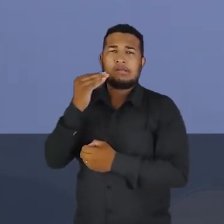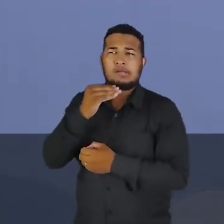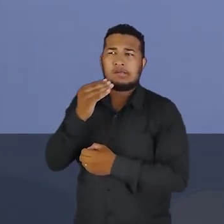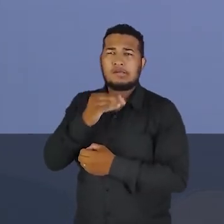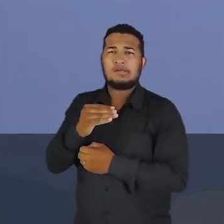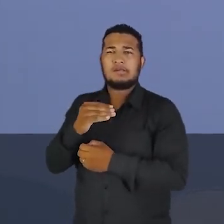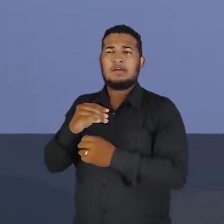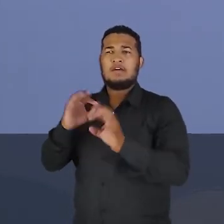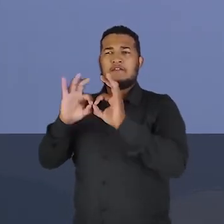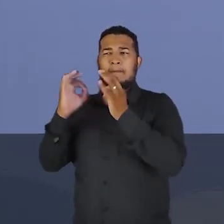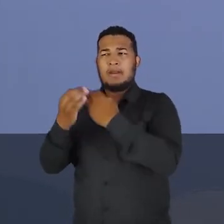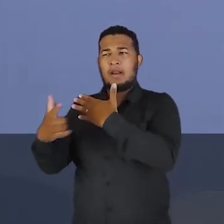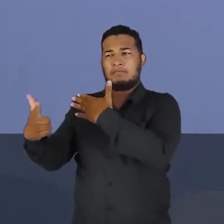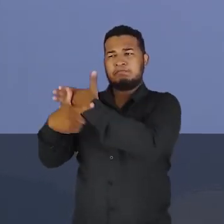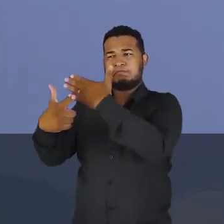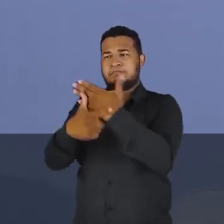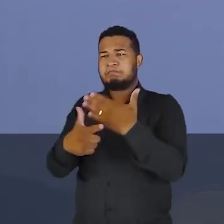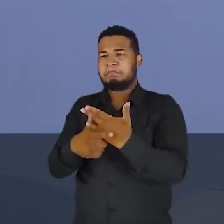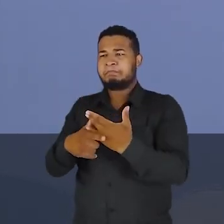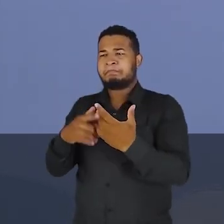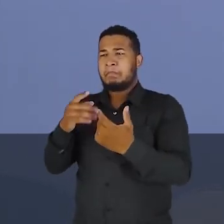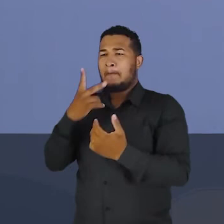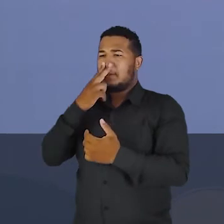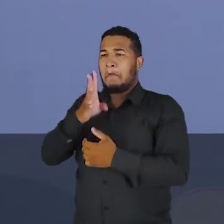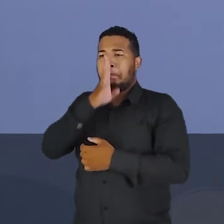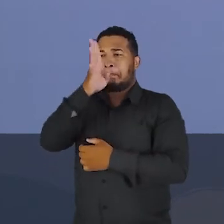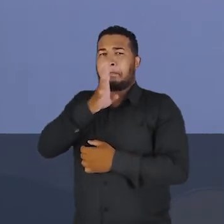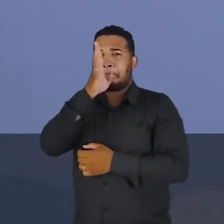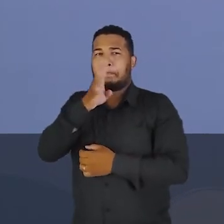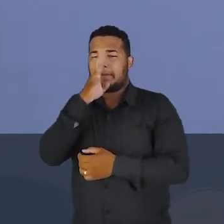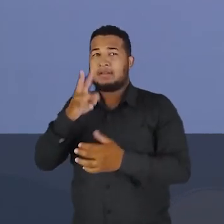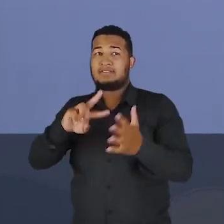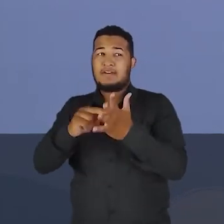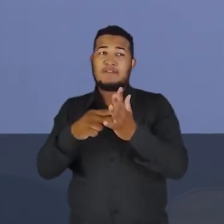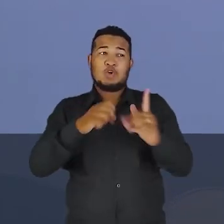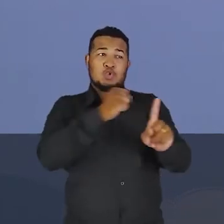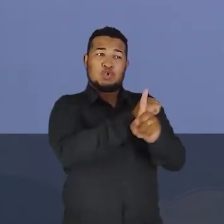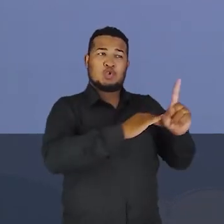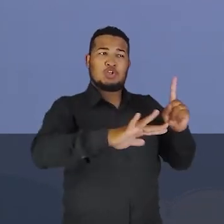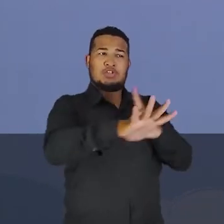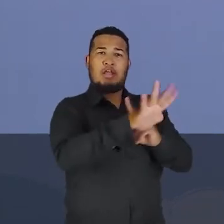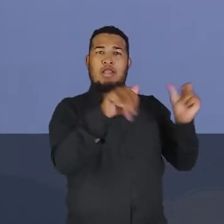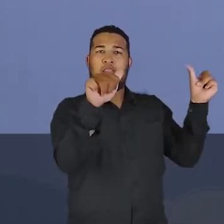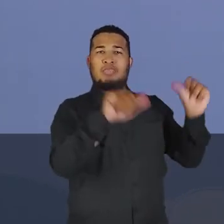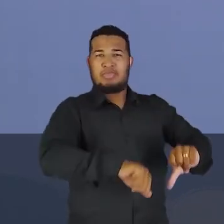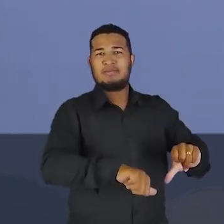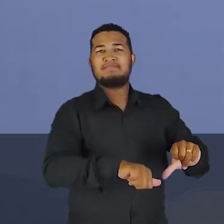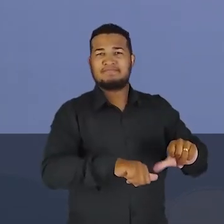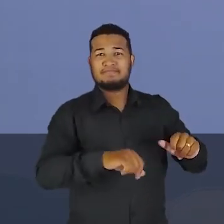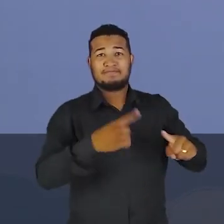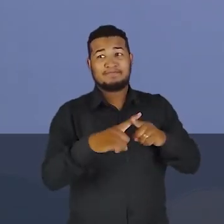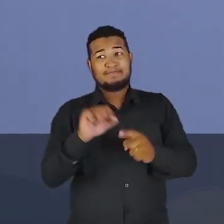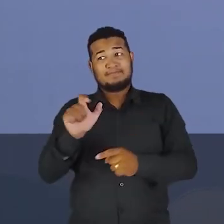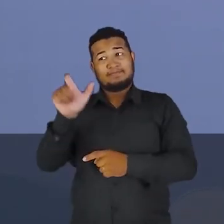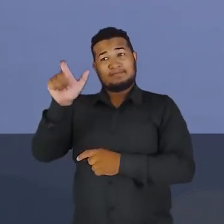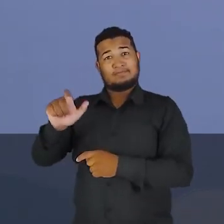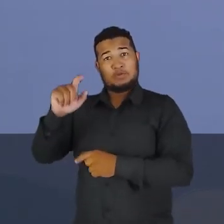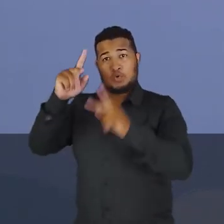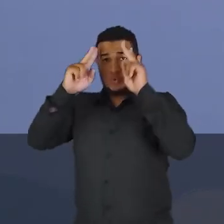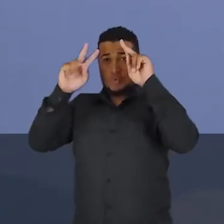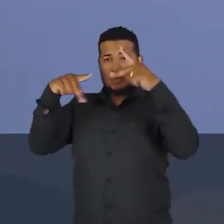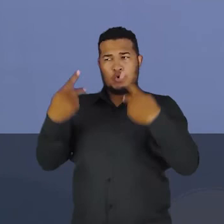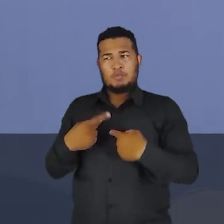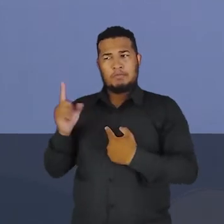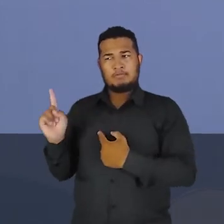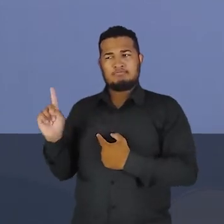de papéis não bem fundamentados, tornam a sociedade pior. Porque se eu não tenho um ser humano que